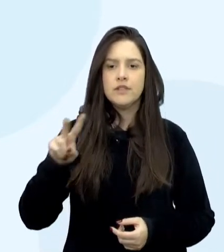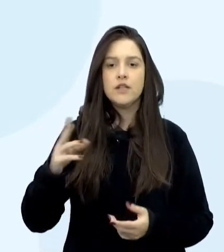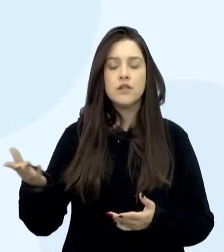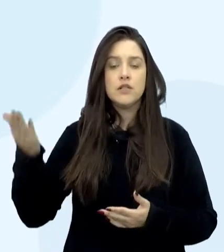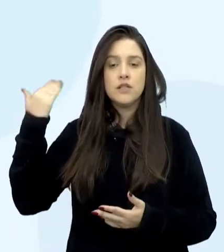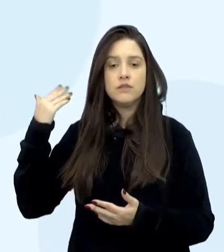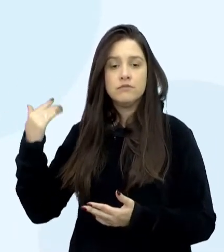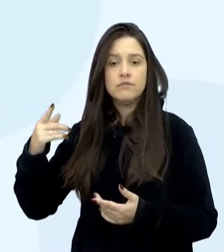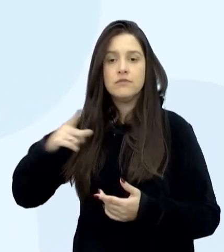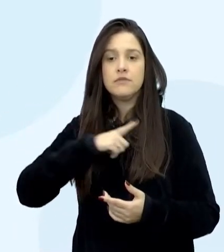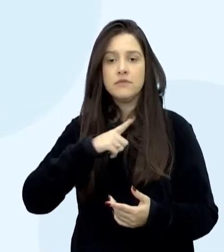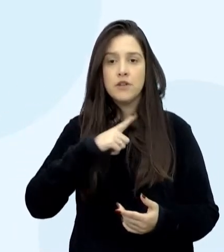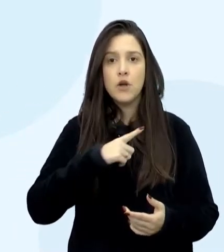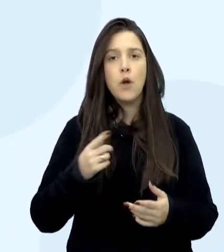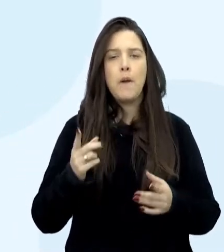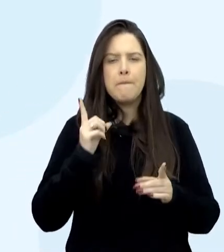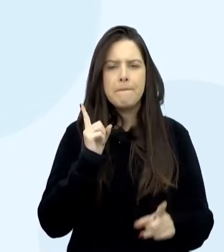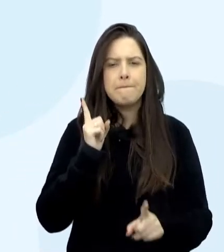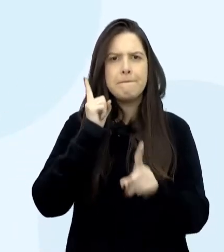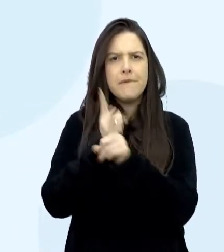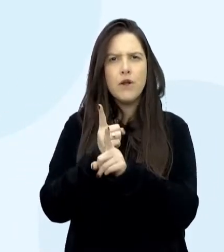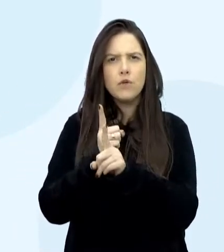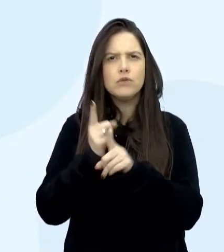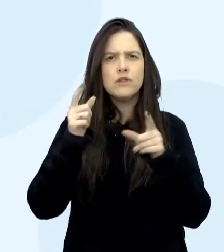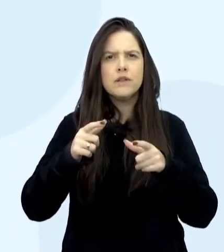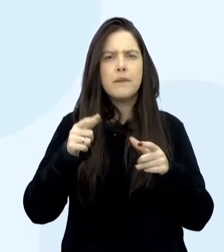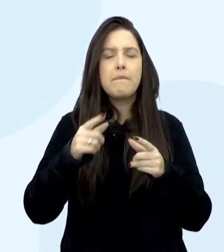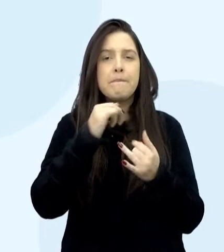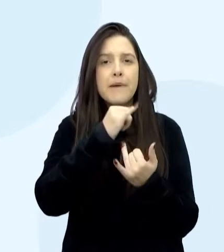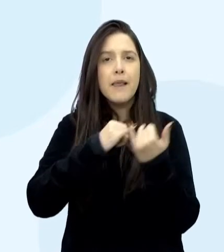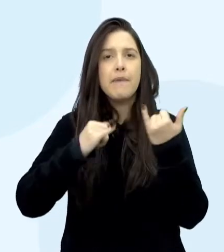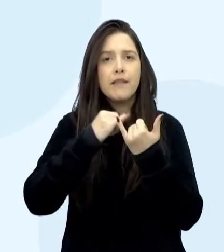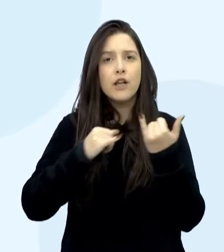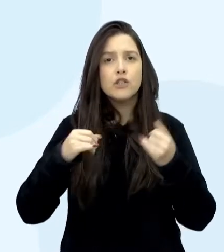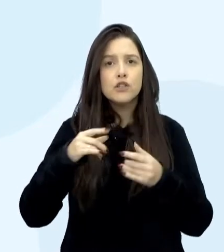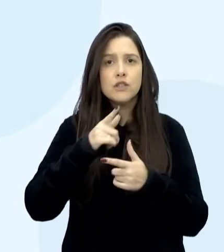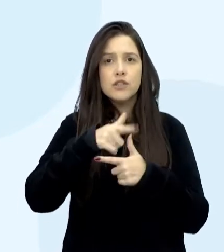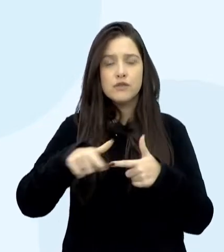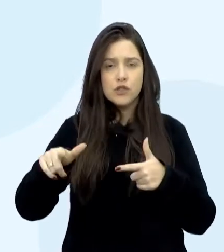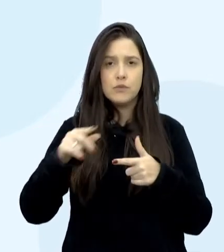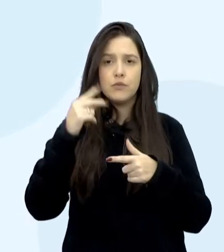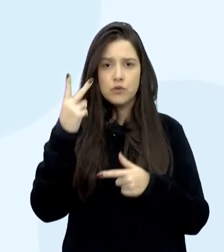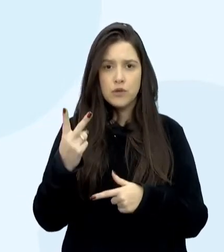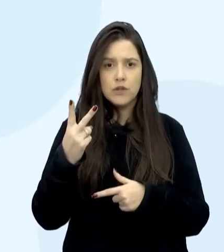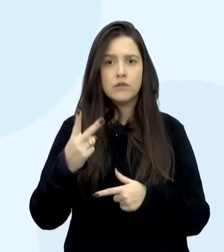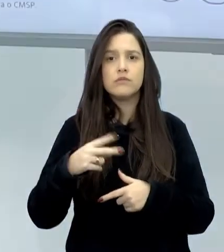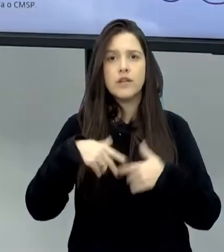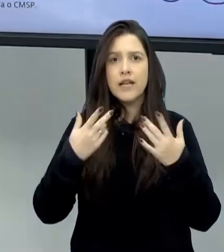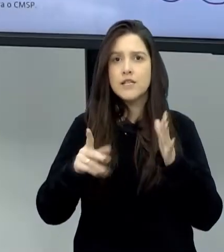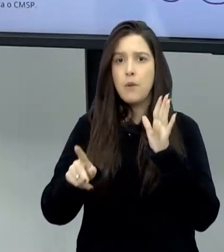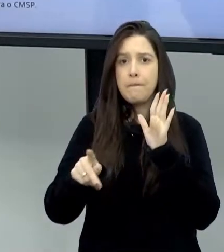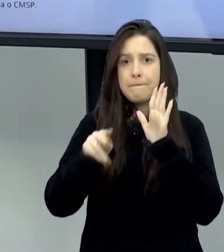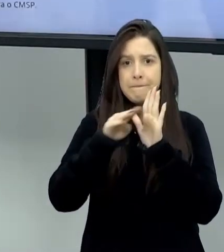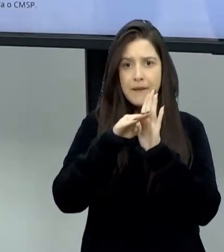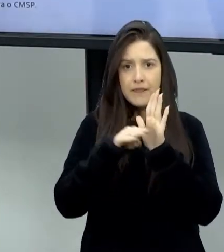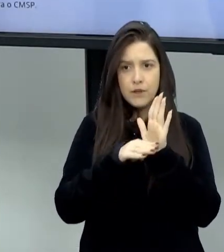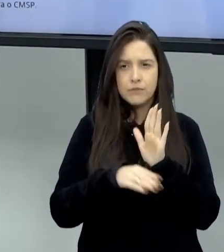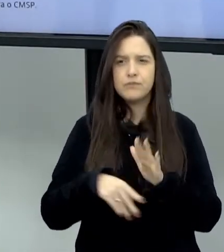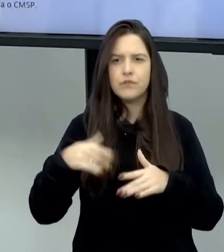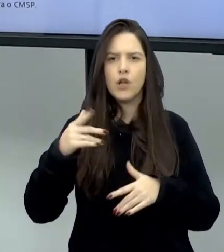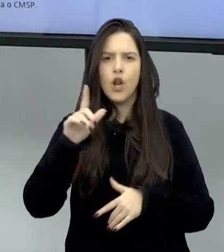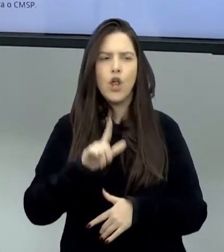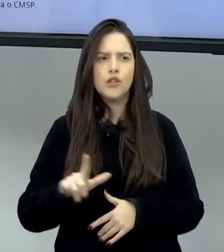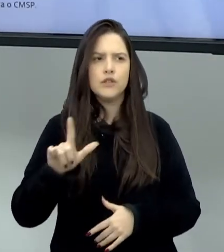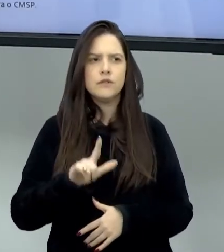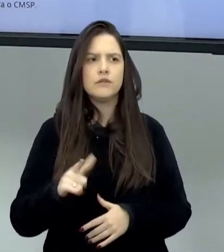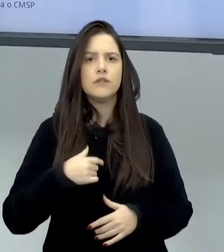antes e para achar o próximo eu estou reduzindo pela metade, estou sempre dividindo por 2. Este é o padrão. Então, matematicamente, a gente